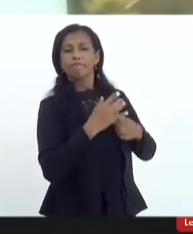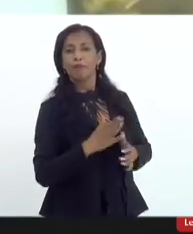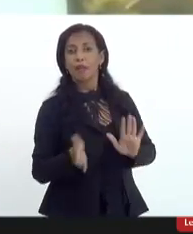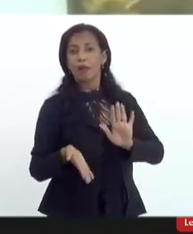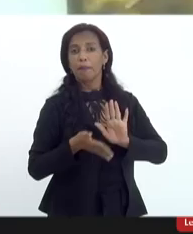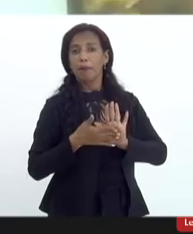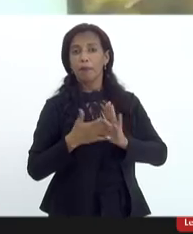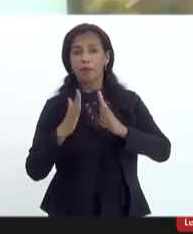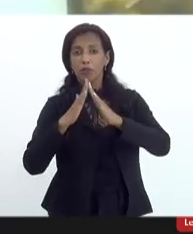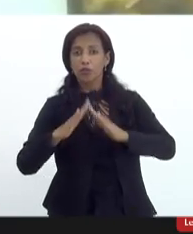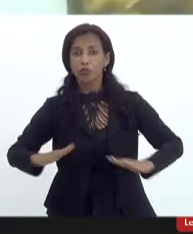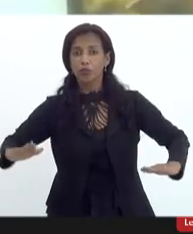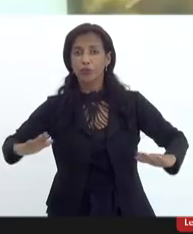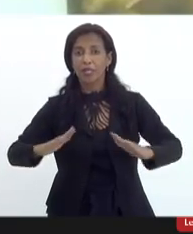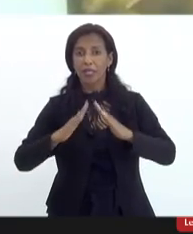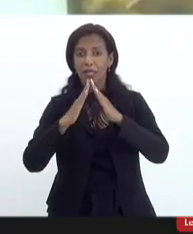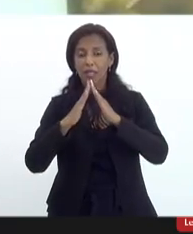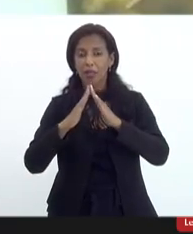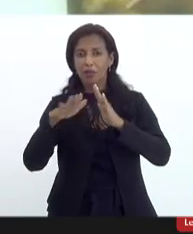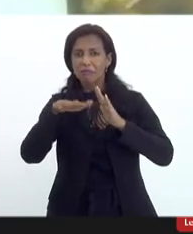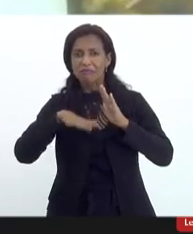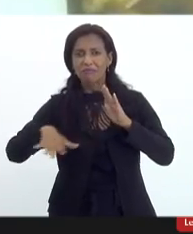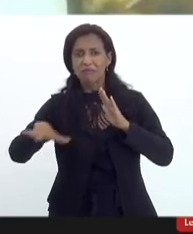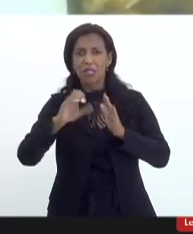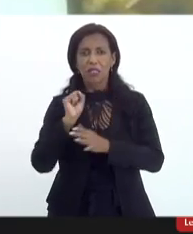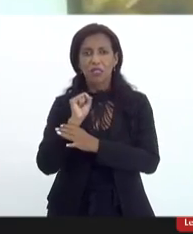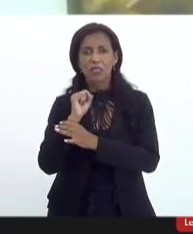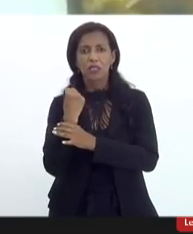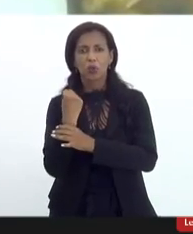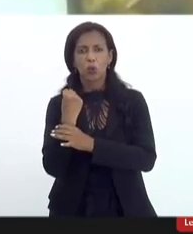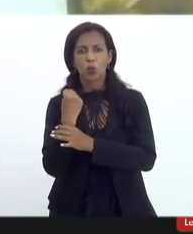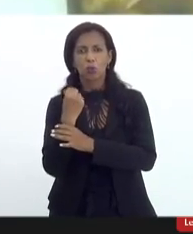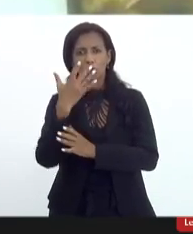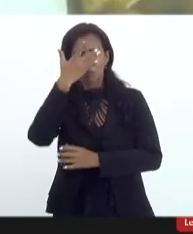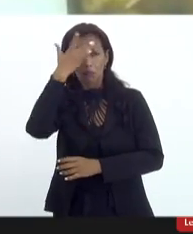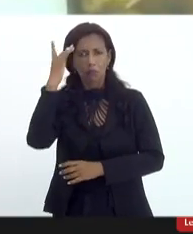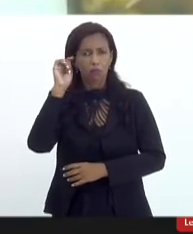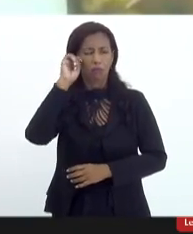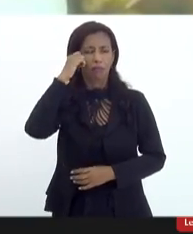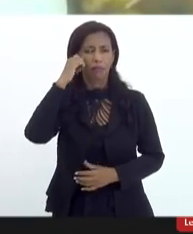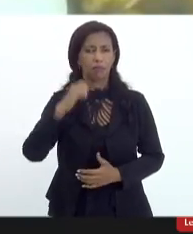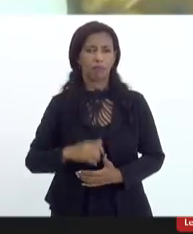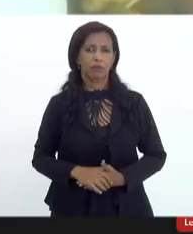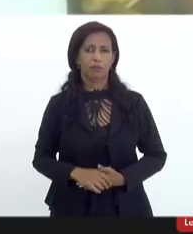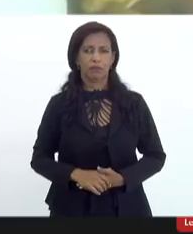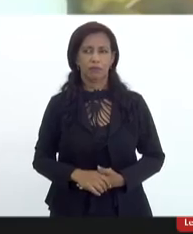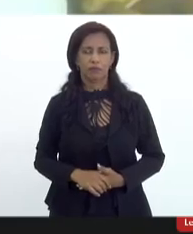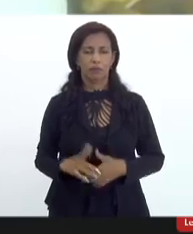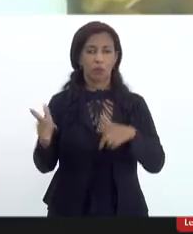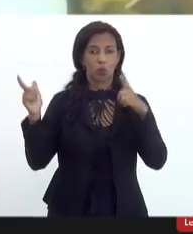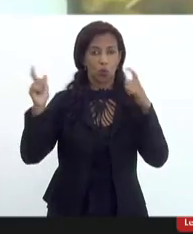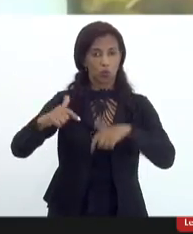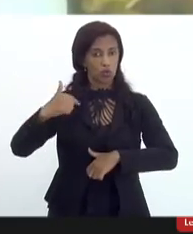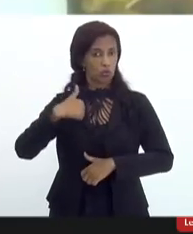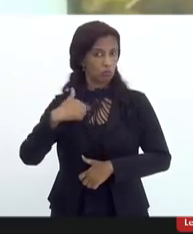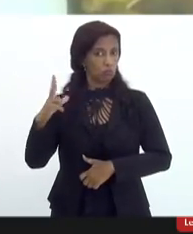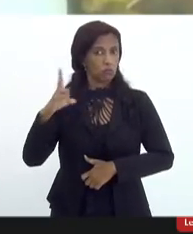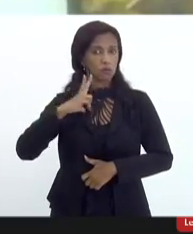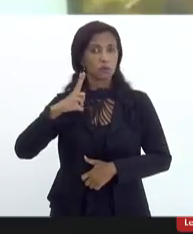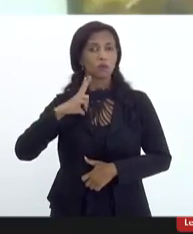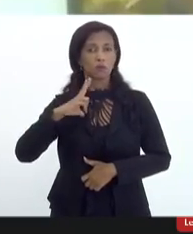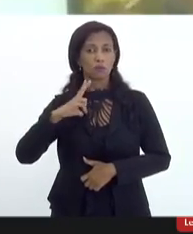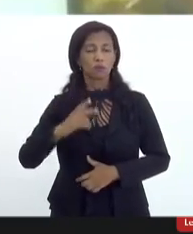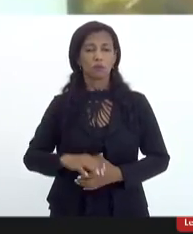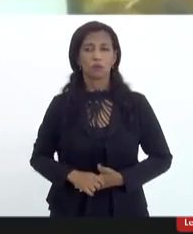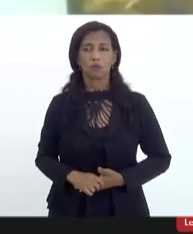de um terreiro de candomblé é de ser um espaço seguro para o povo preto, onde eu, particularmente,